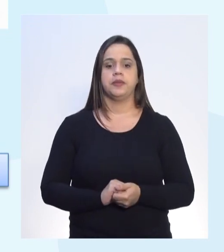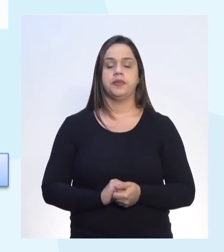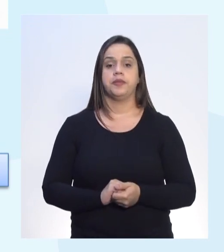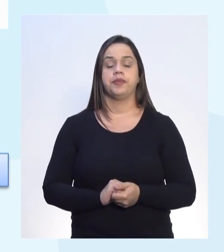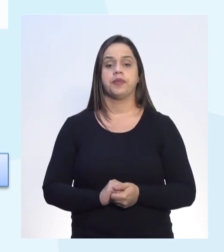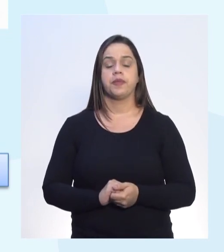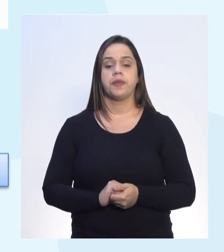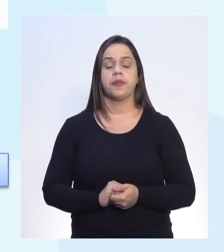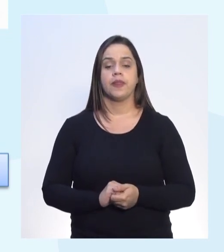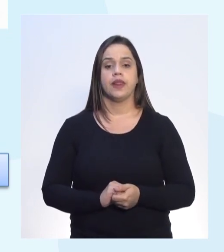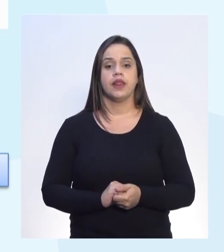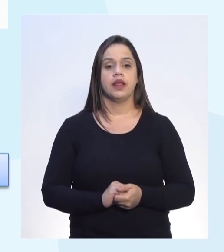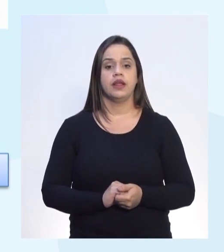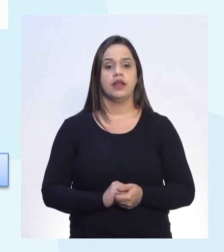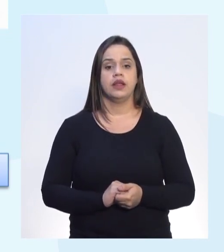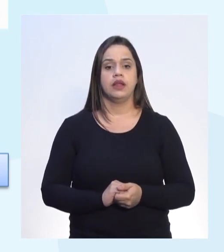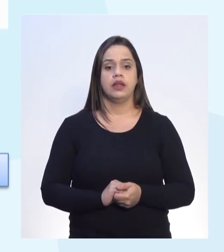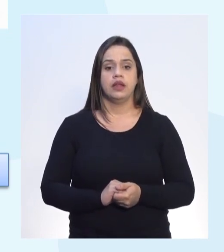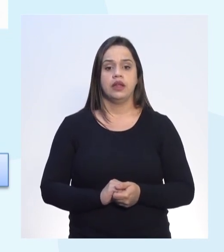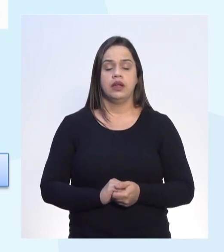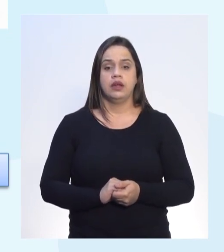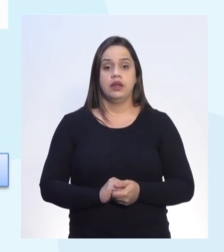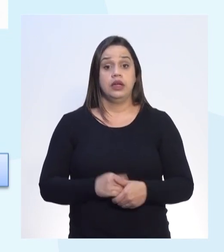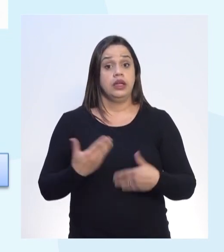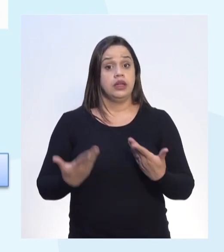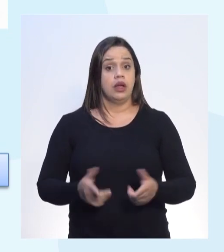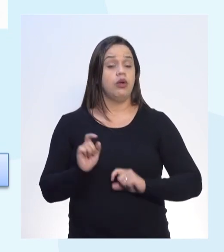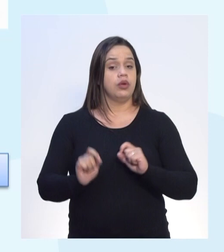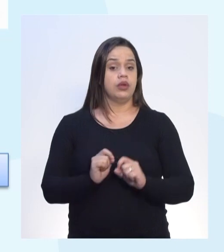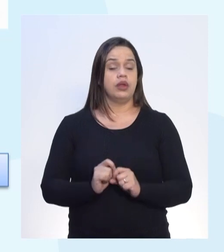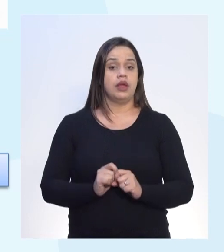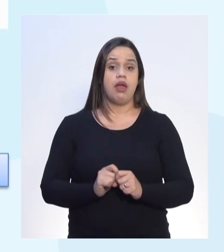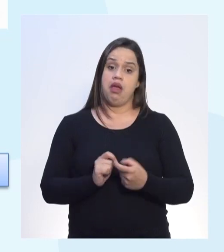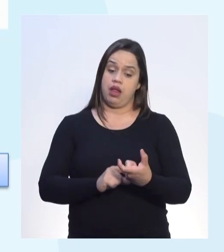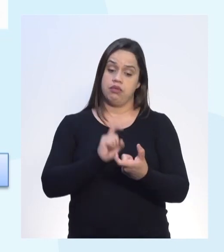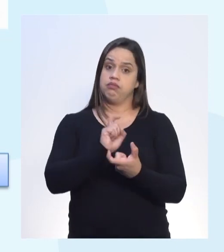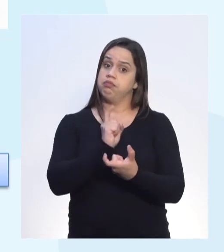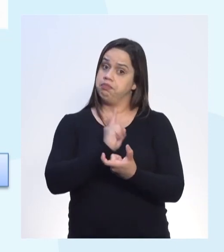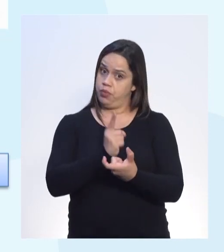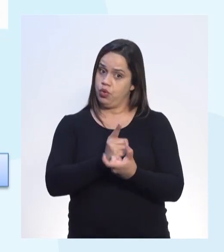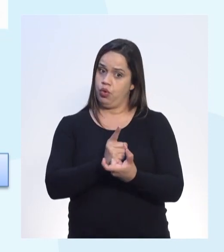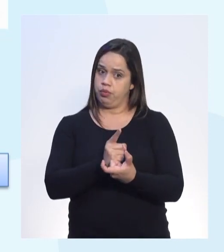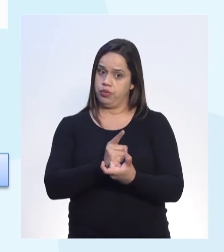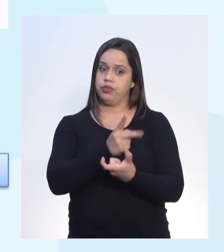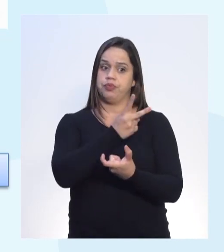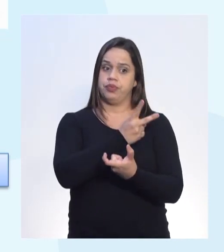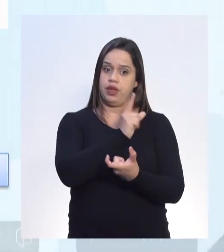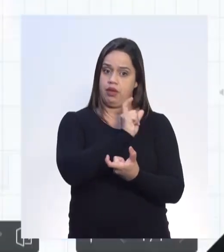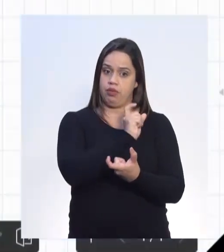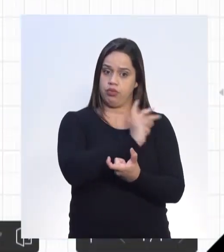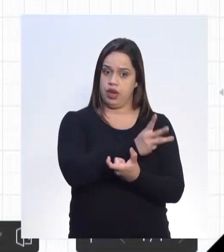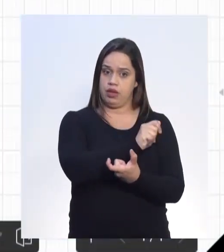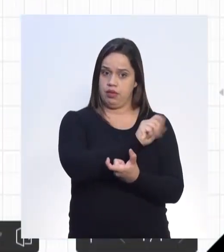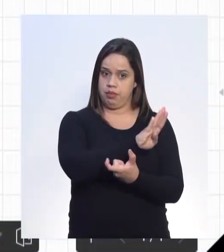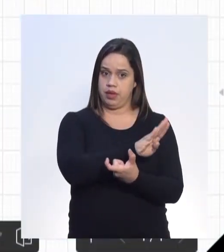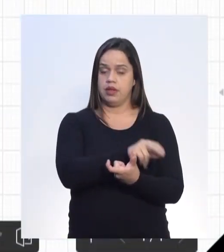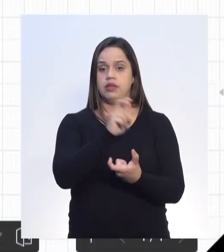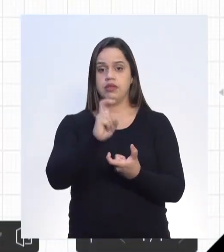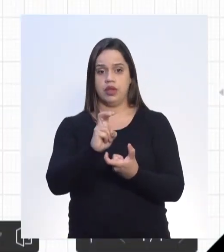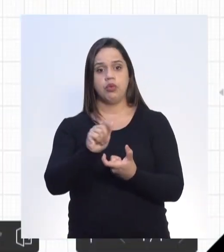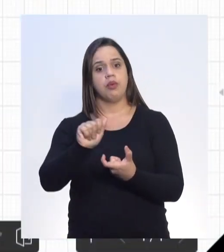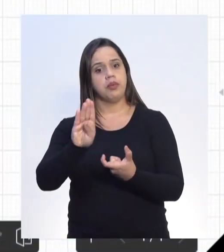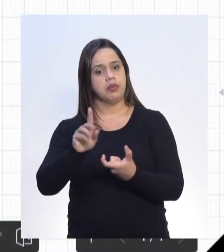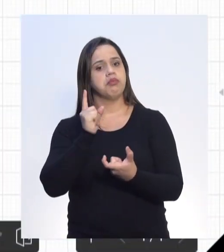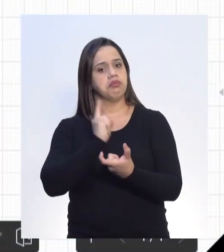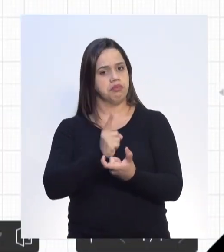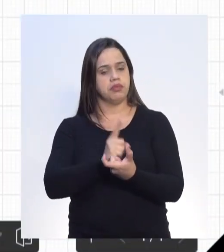5ab. Vamos lá? Por si só, eles são monômios, sem muito problema, tudo bem? Então, o que é feito aí? Você vai